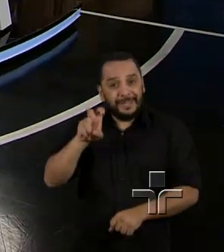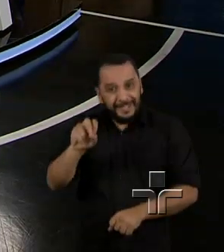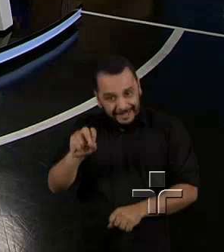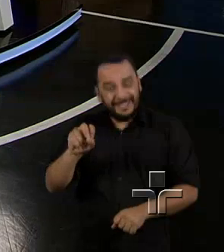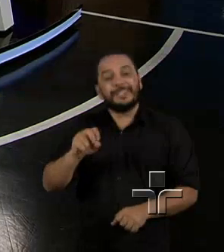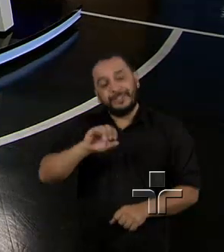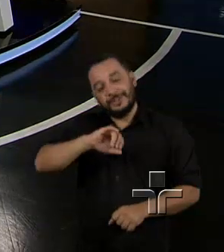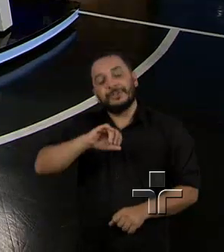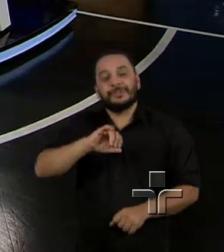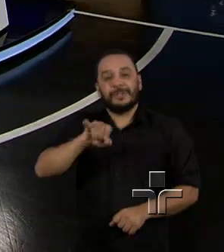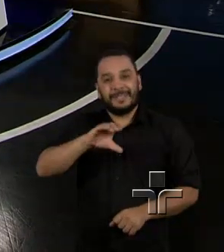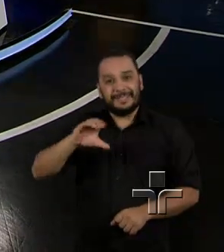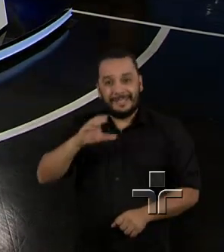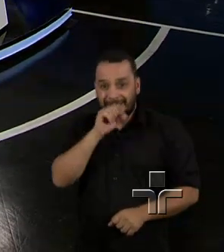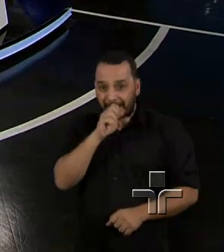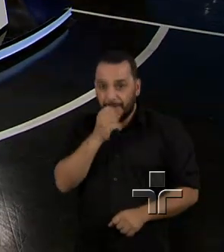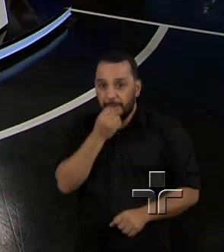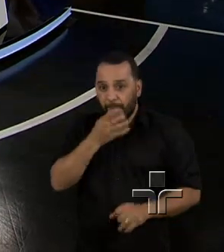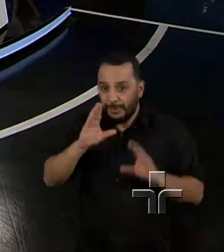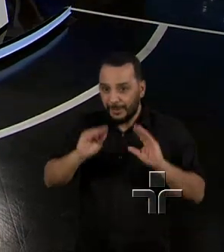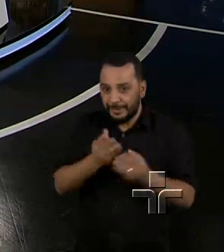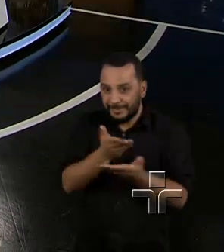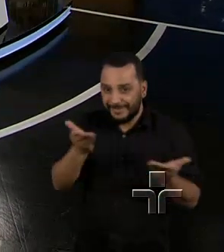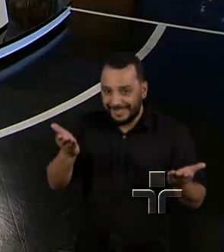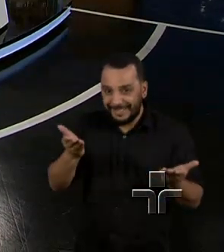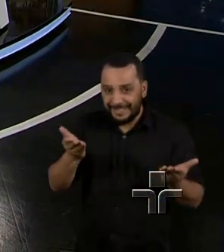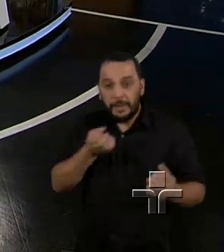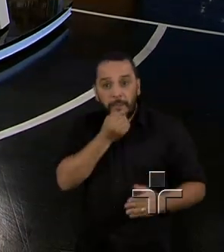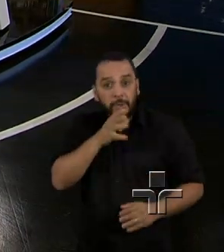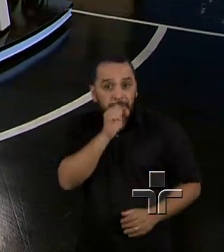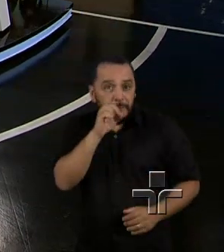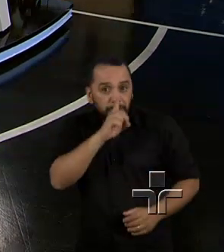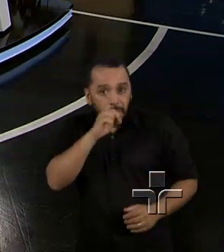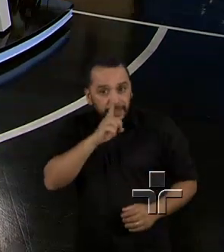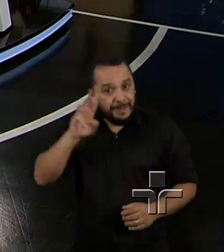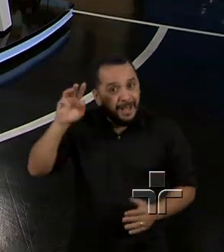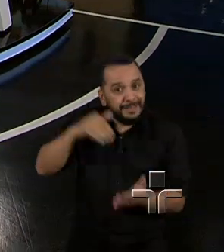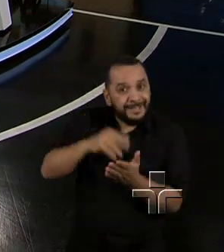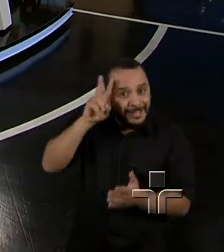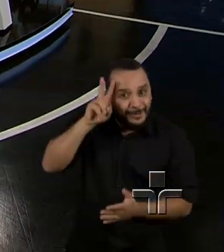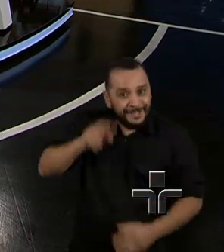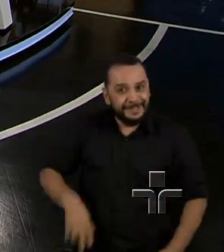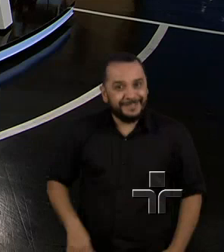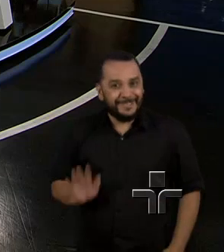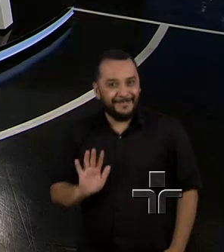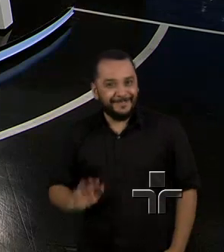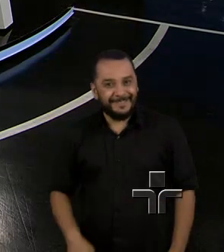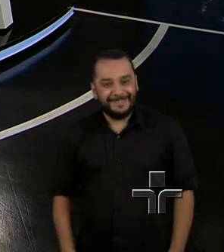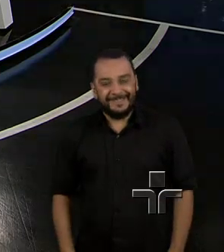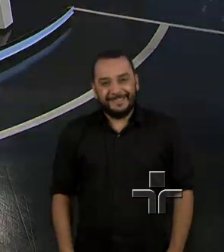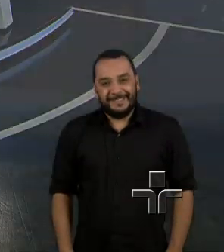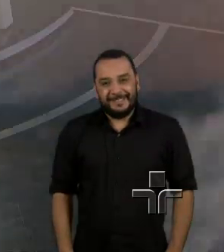da Cultura, edição de sábado. Uma ótima noite para vocês. Bom fim de semana e a gente se vê na segunda. Tchau.